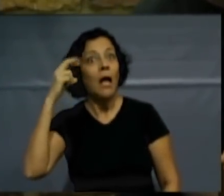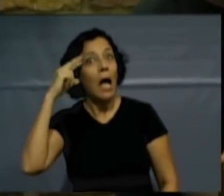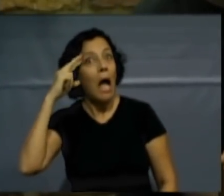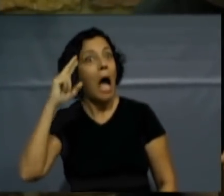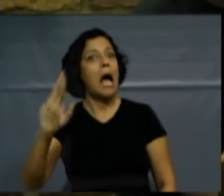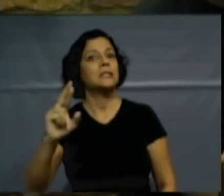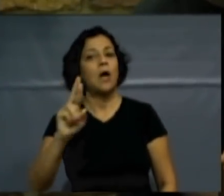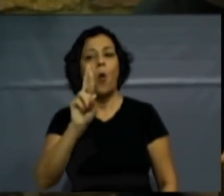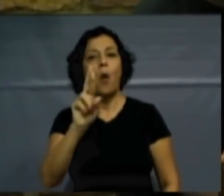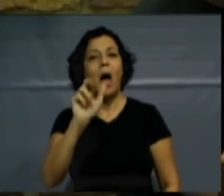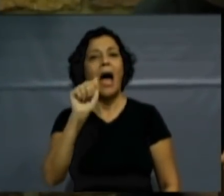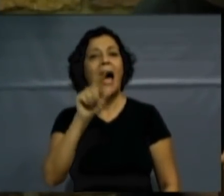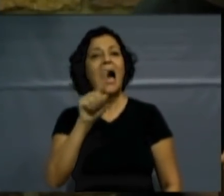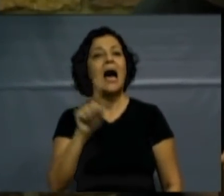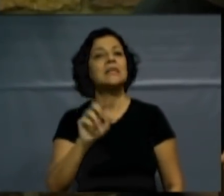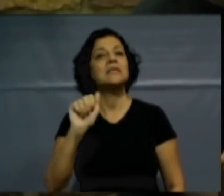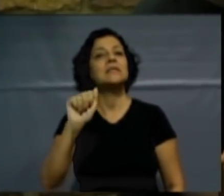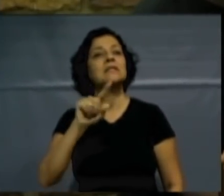Pode falar, gente.